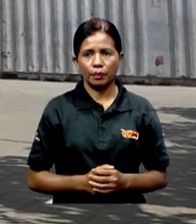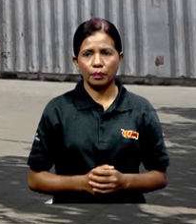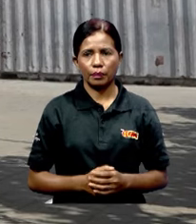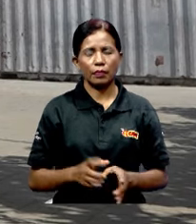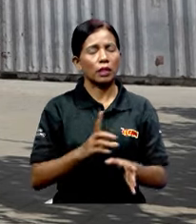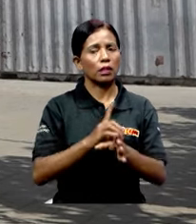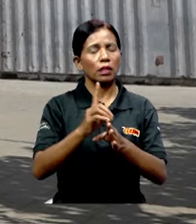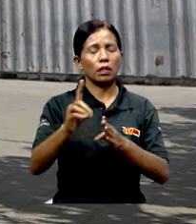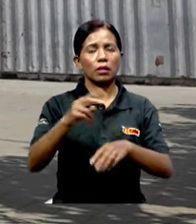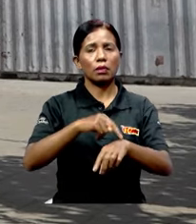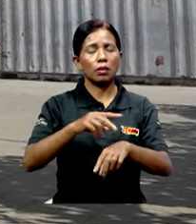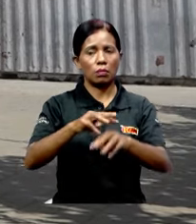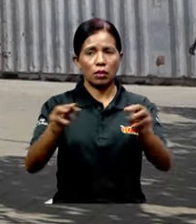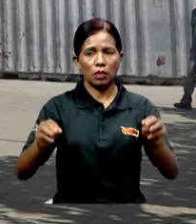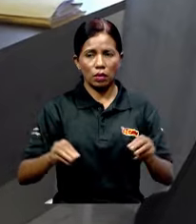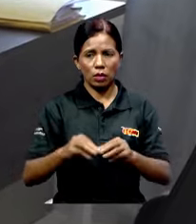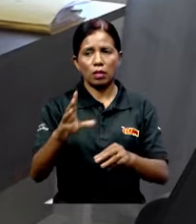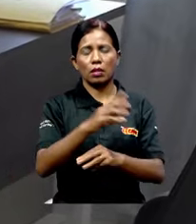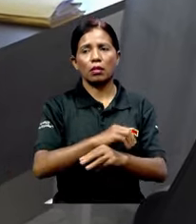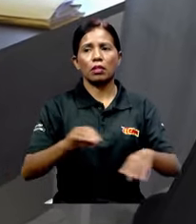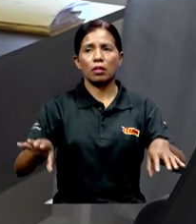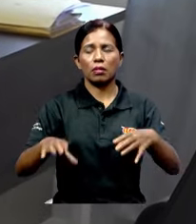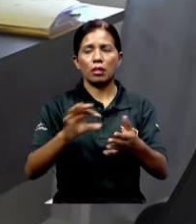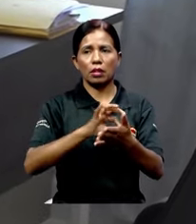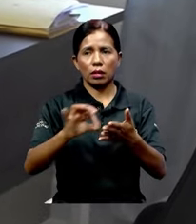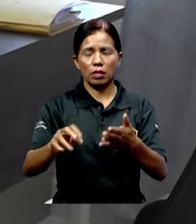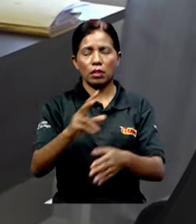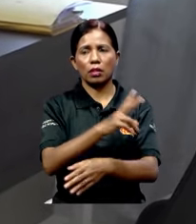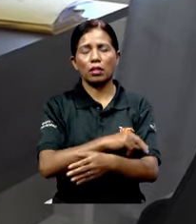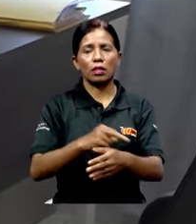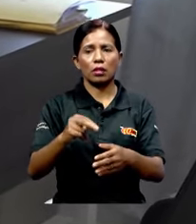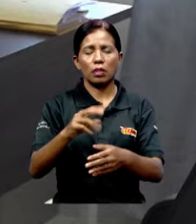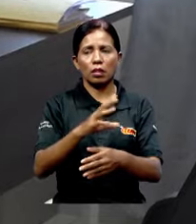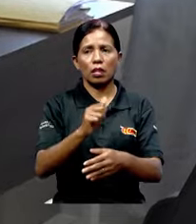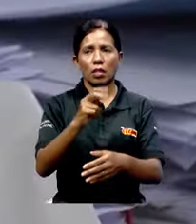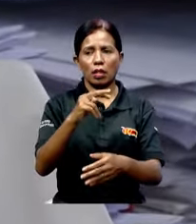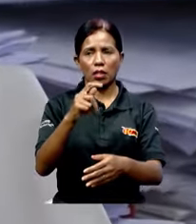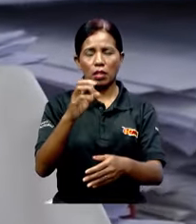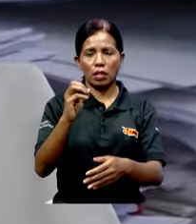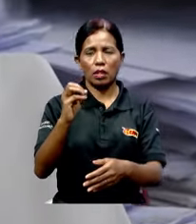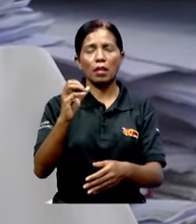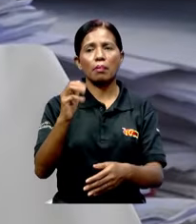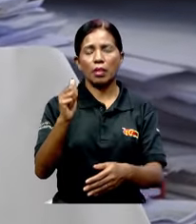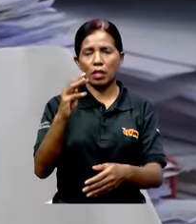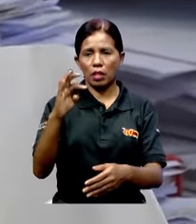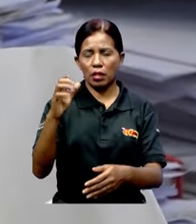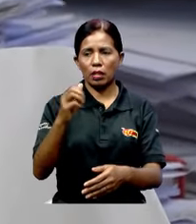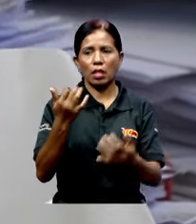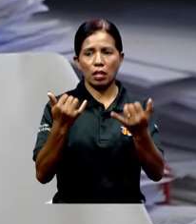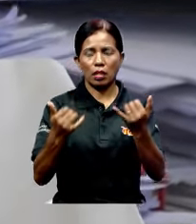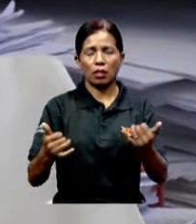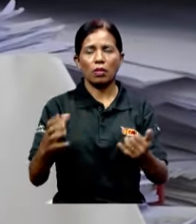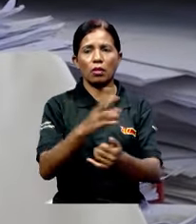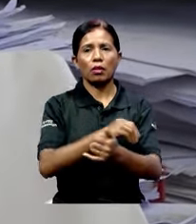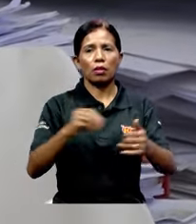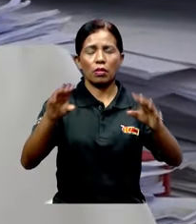Diretora Direção Municipal Conservatória Serviço Registro Notariado Dili, Ana Maria da Conceição HTT, daudaune Blanco